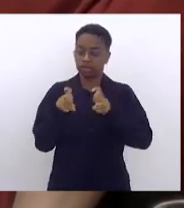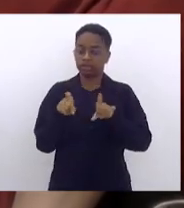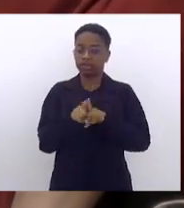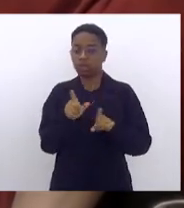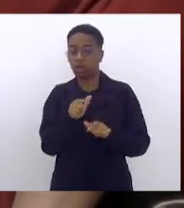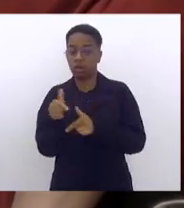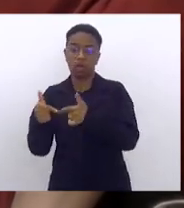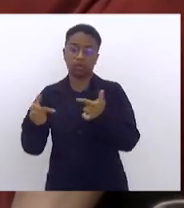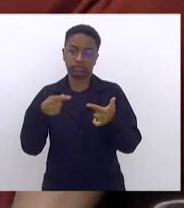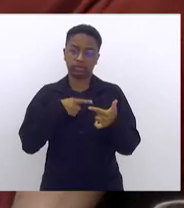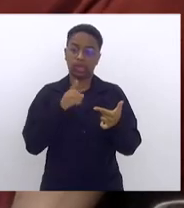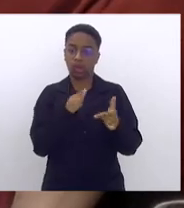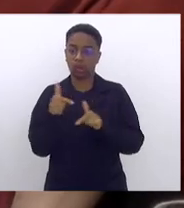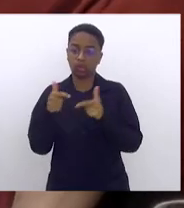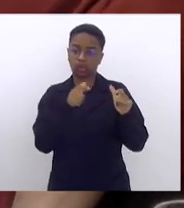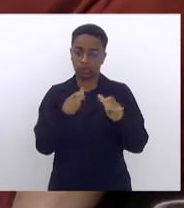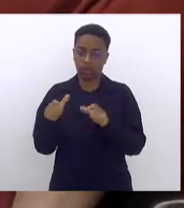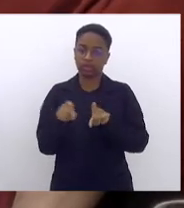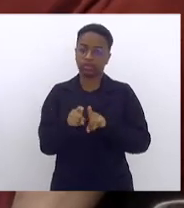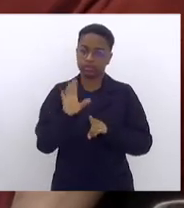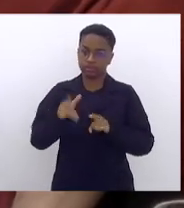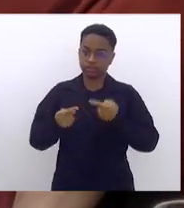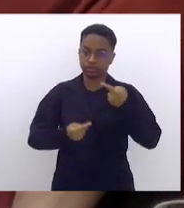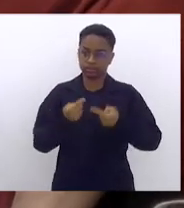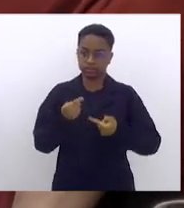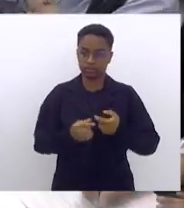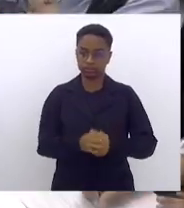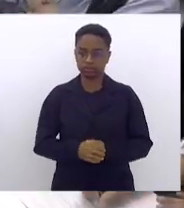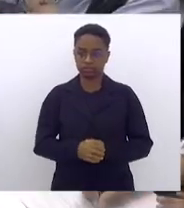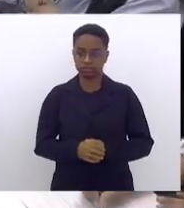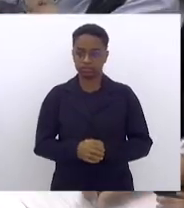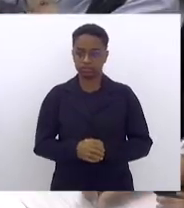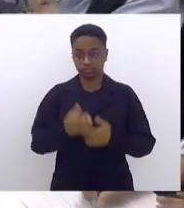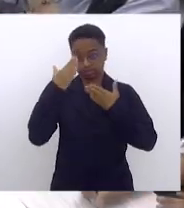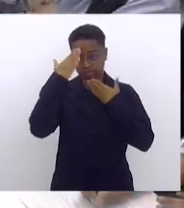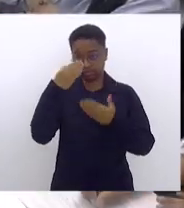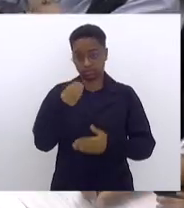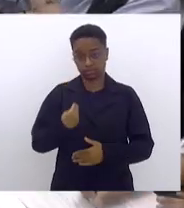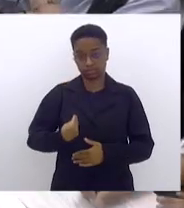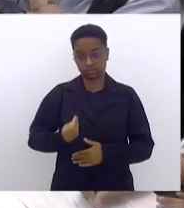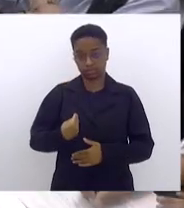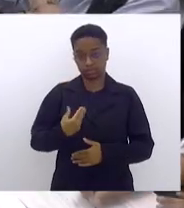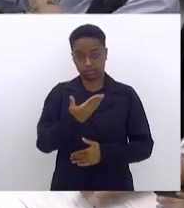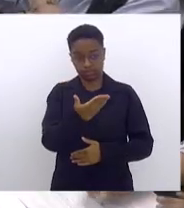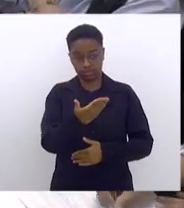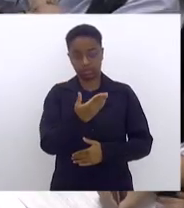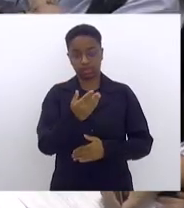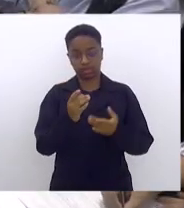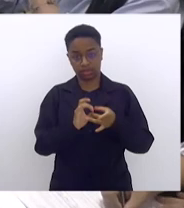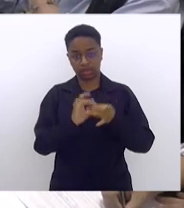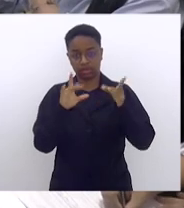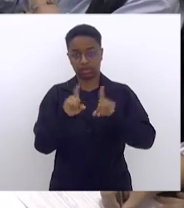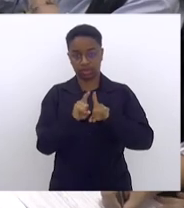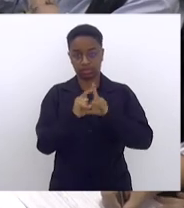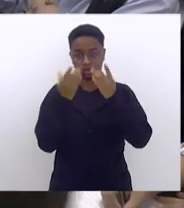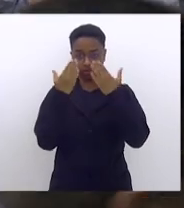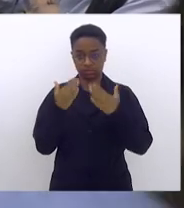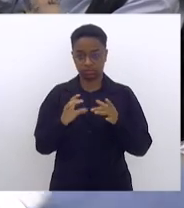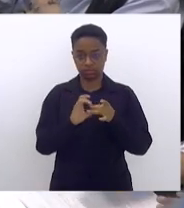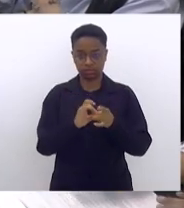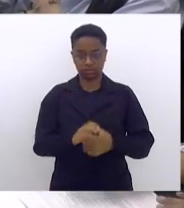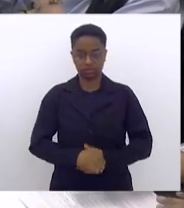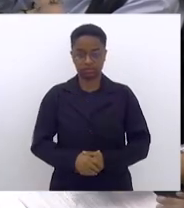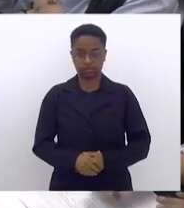já passou por outras casas legislativas também. Presidente, obrigada. Só para agradeço contribuir ao presidente a possibilidade de nada, também deputada, ver. Deputada Célia